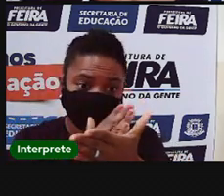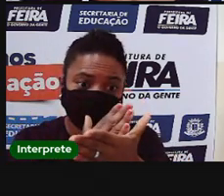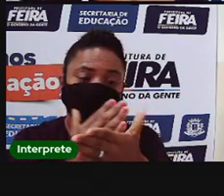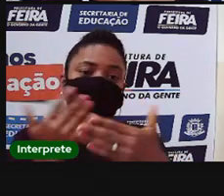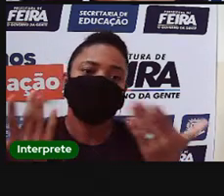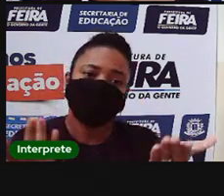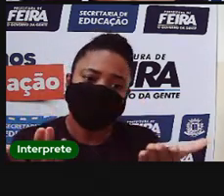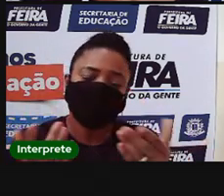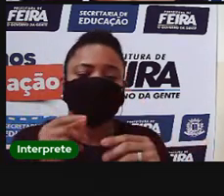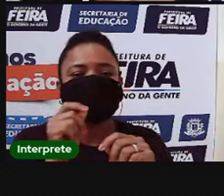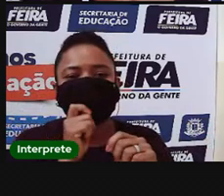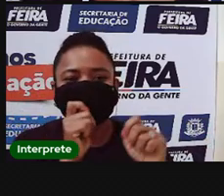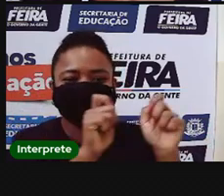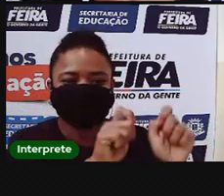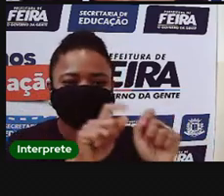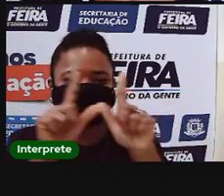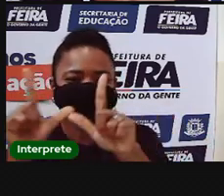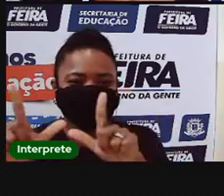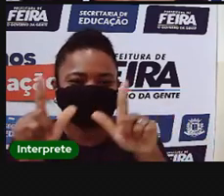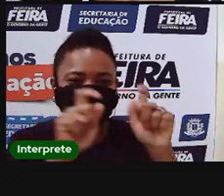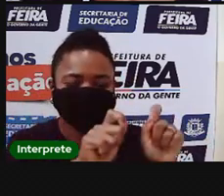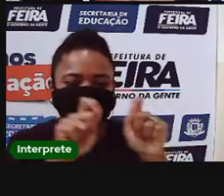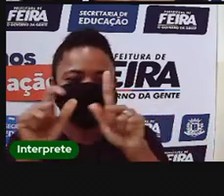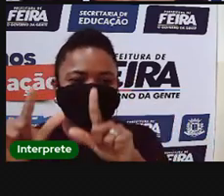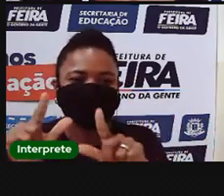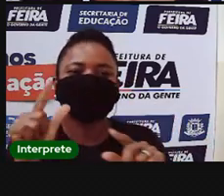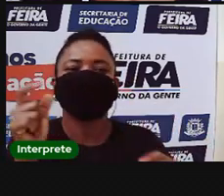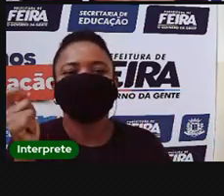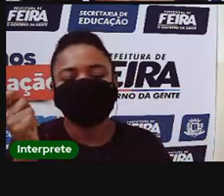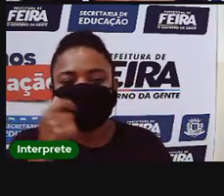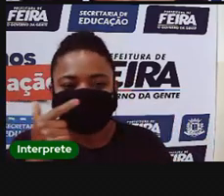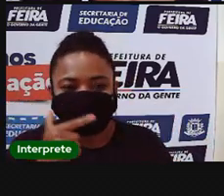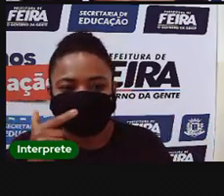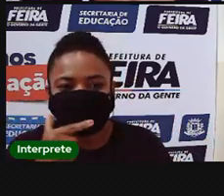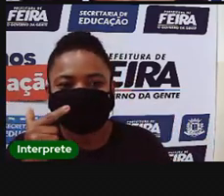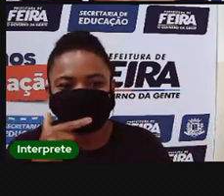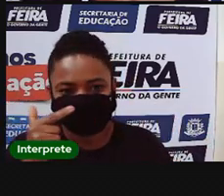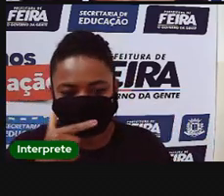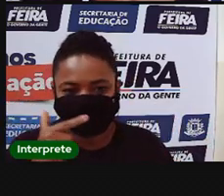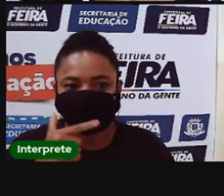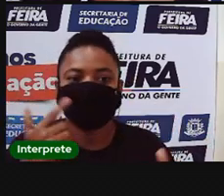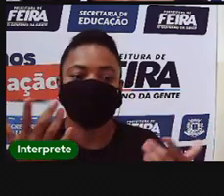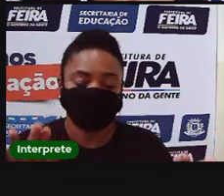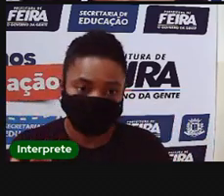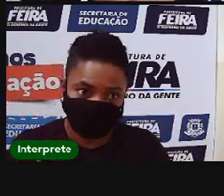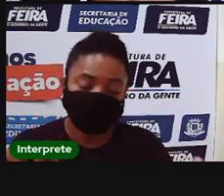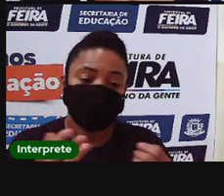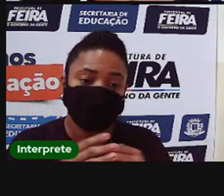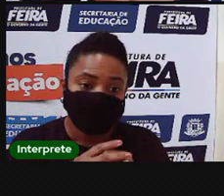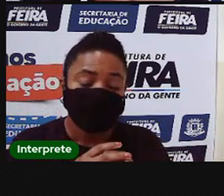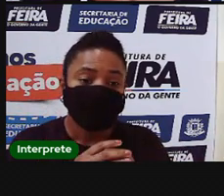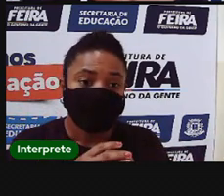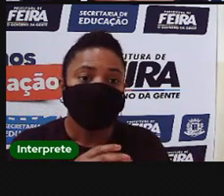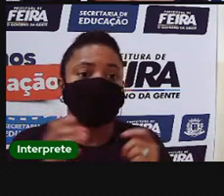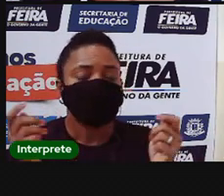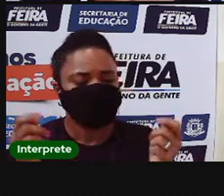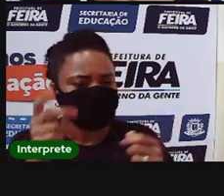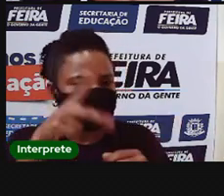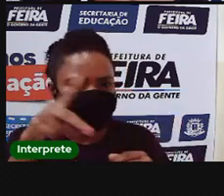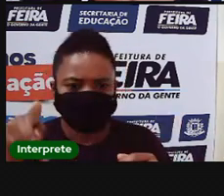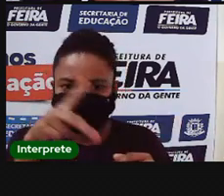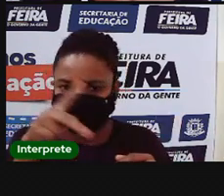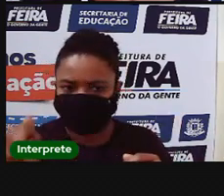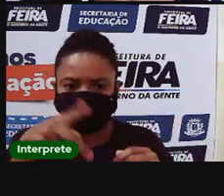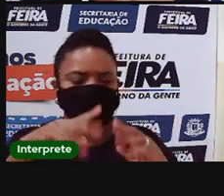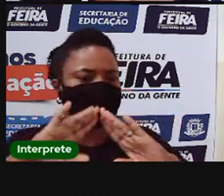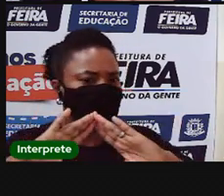stories divertidos, se em algum momento vocês precisarem para o professor pedir alguma